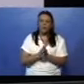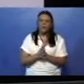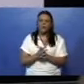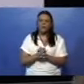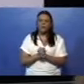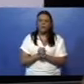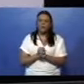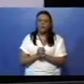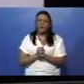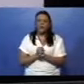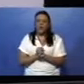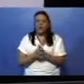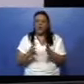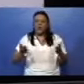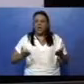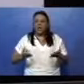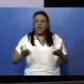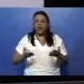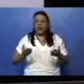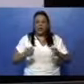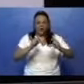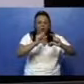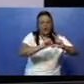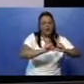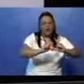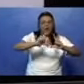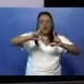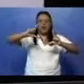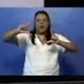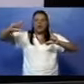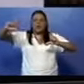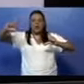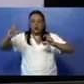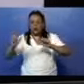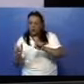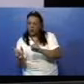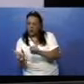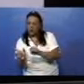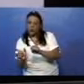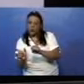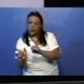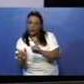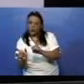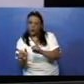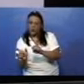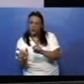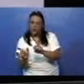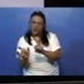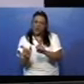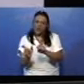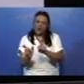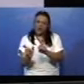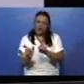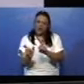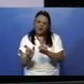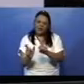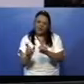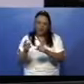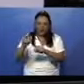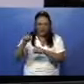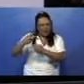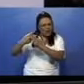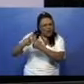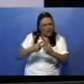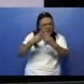lá hoje para não trabalhar então grau dos substantivos já aquela parte ali foi só para gente